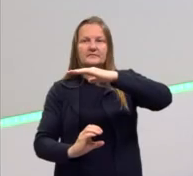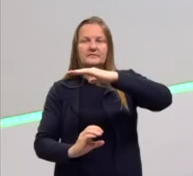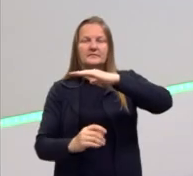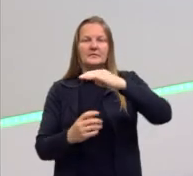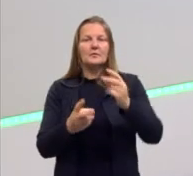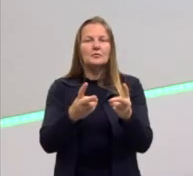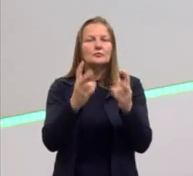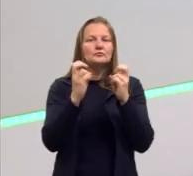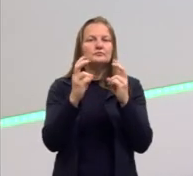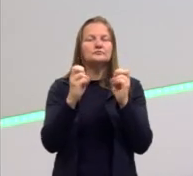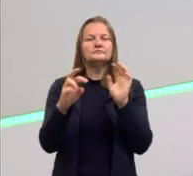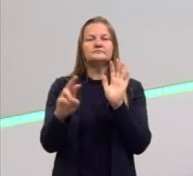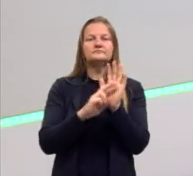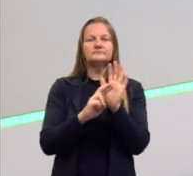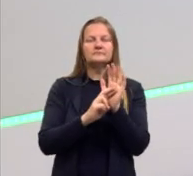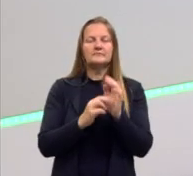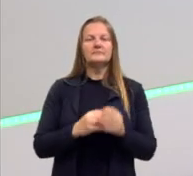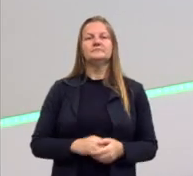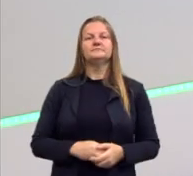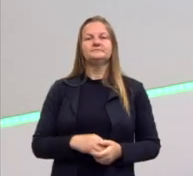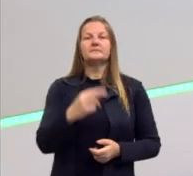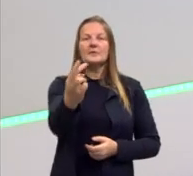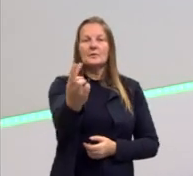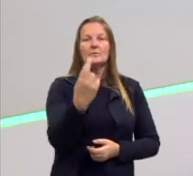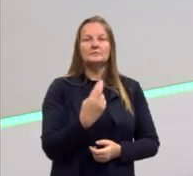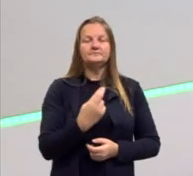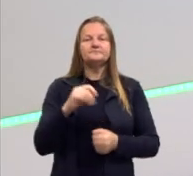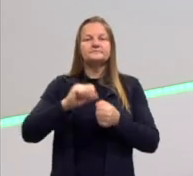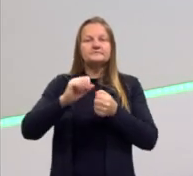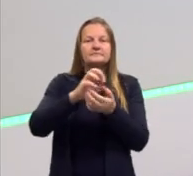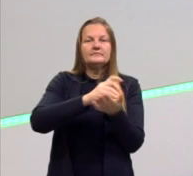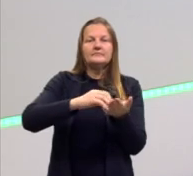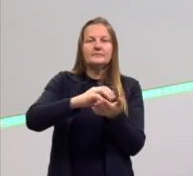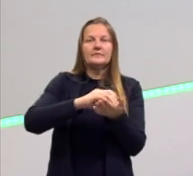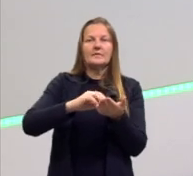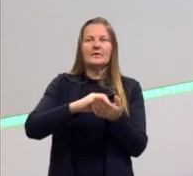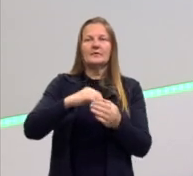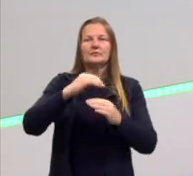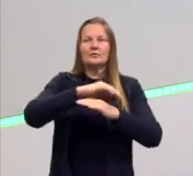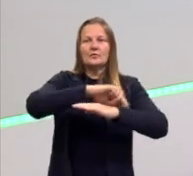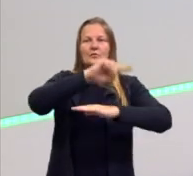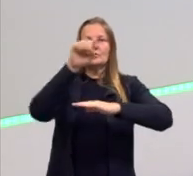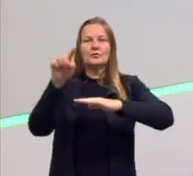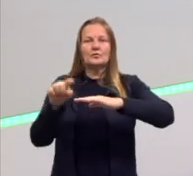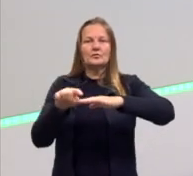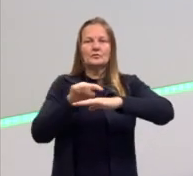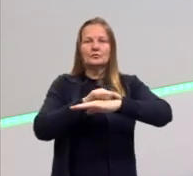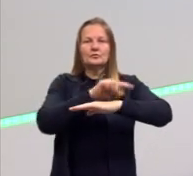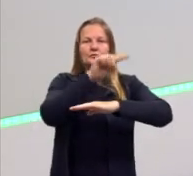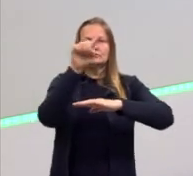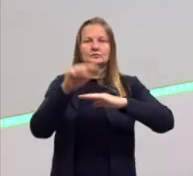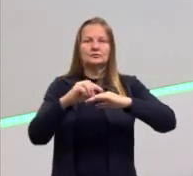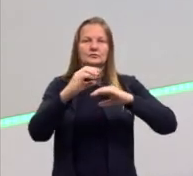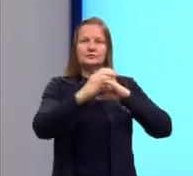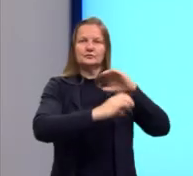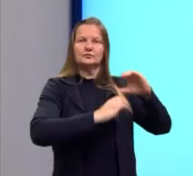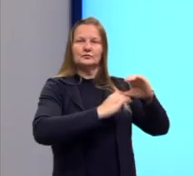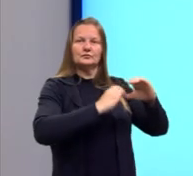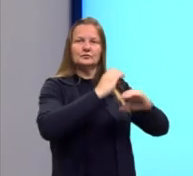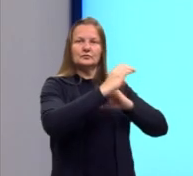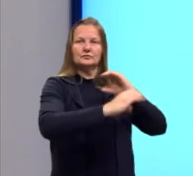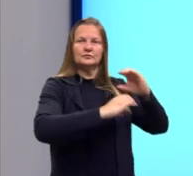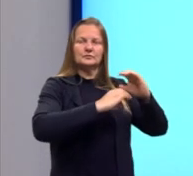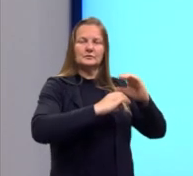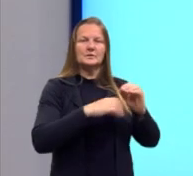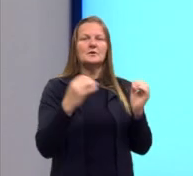conseguirem verificar a resposta certo a gente conseguiu fazer né a resolução de um do desses circuitos é isso já é o importante